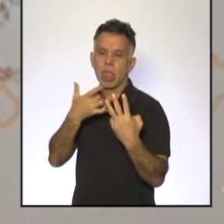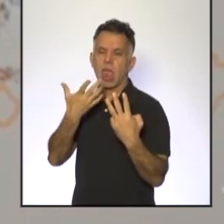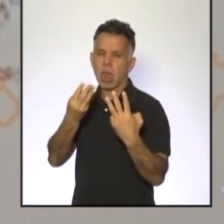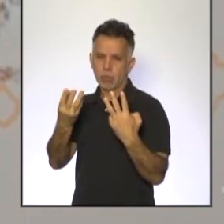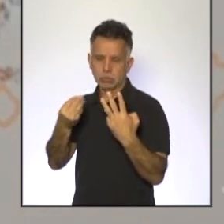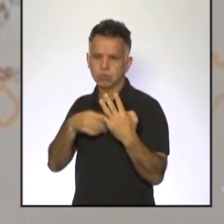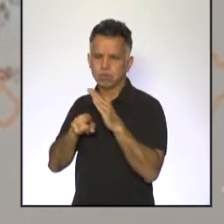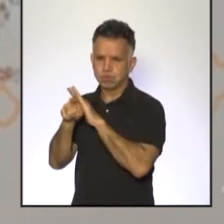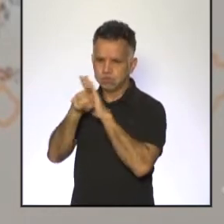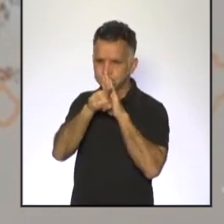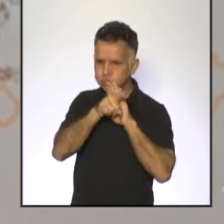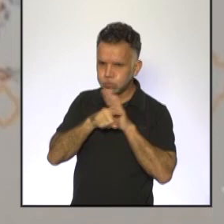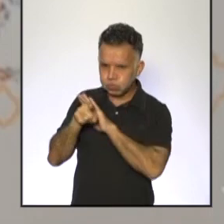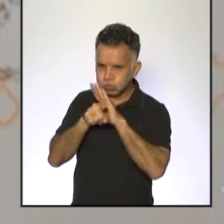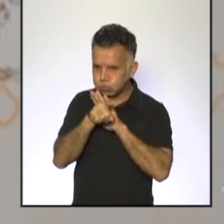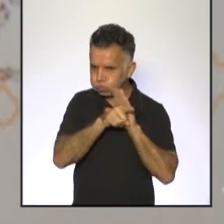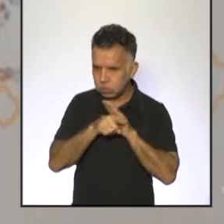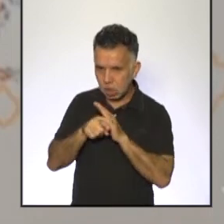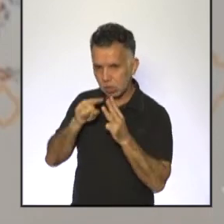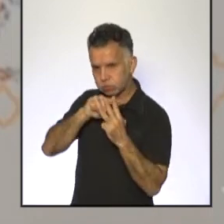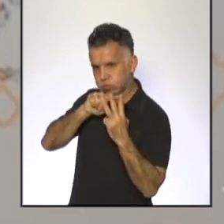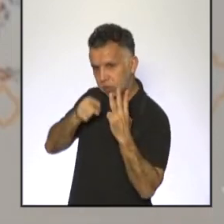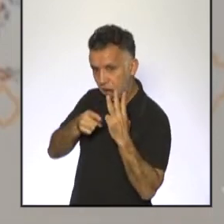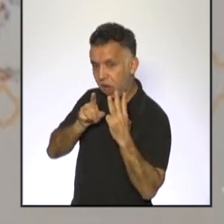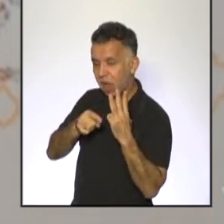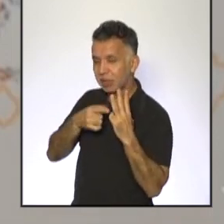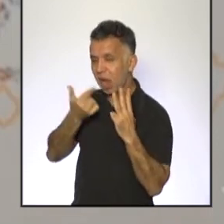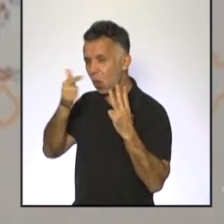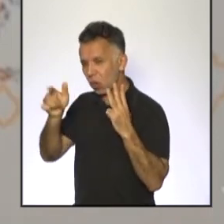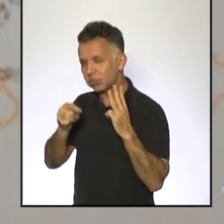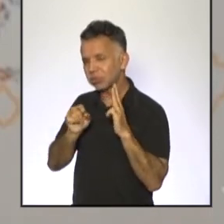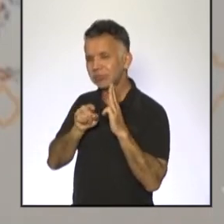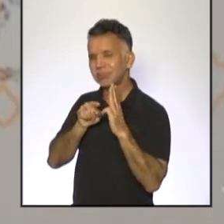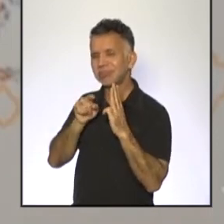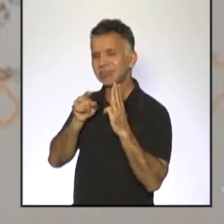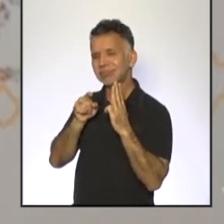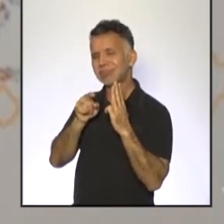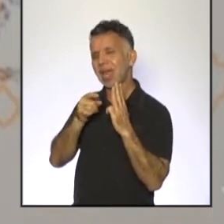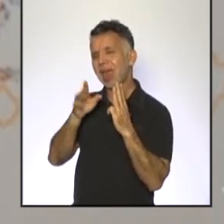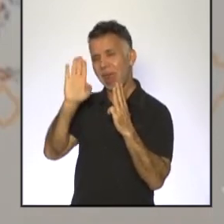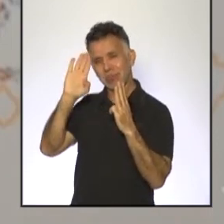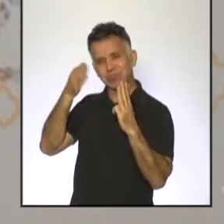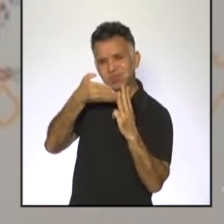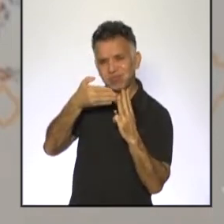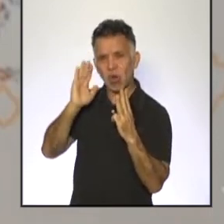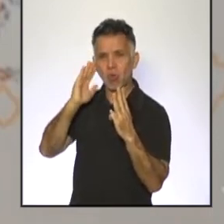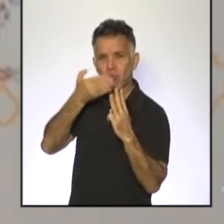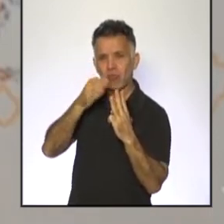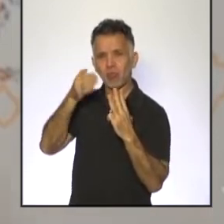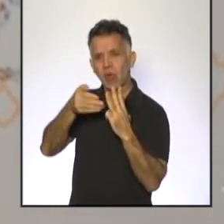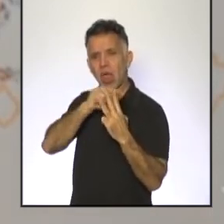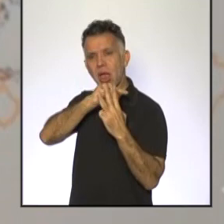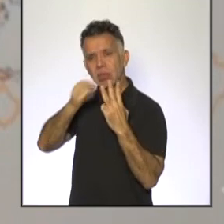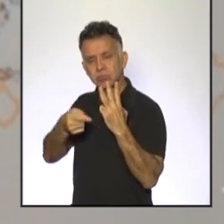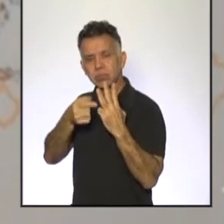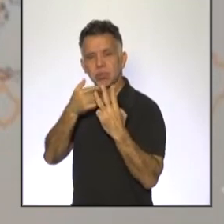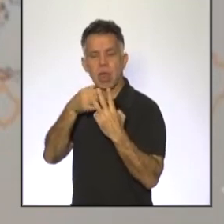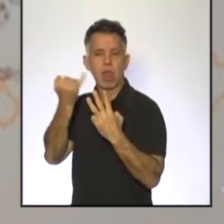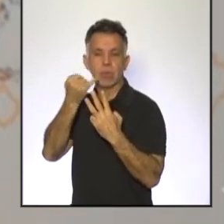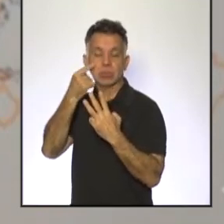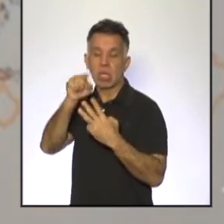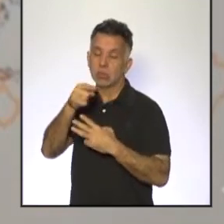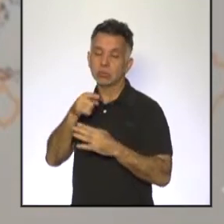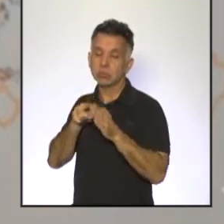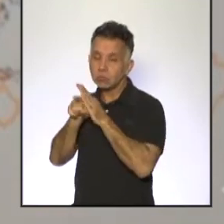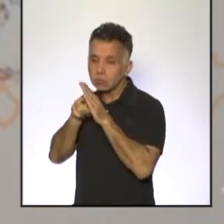geografia do Brasil que não diferencia tipo de magma, beleza? Então, se atente efetivamente às origens do